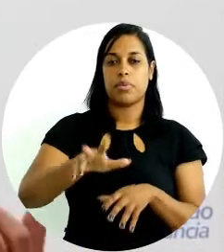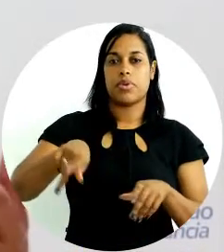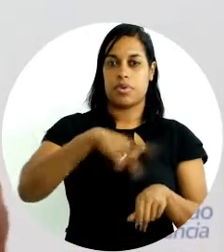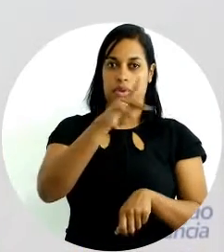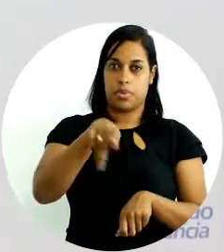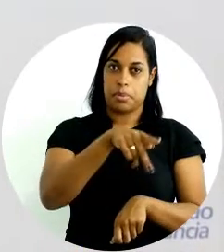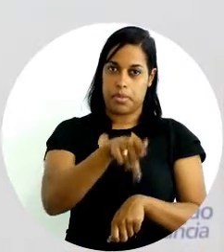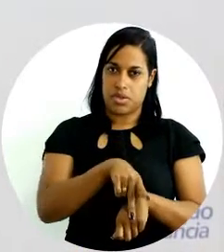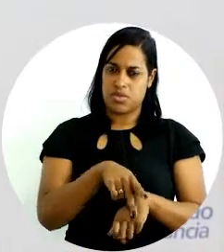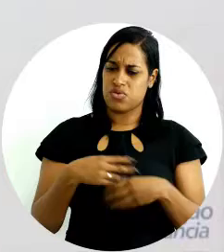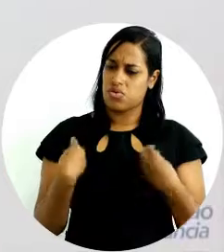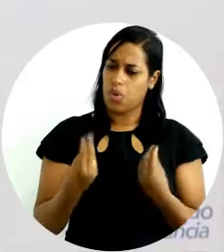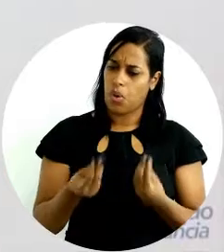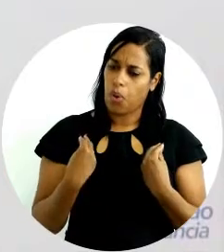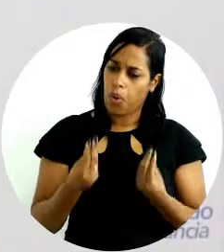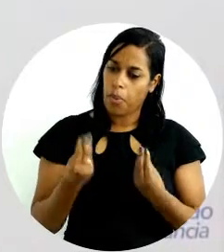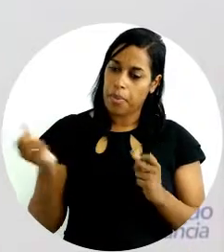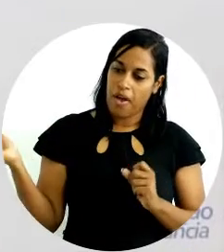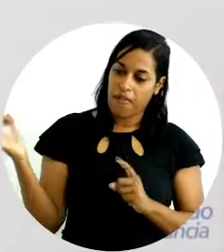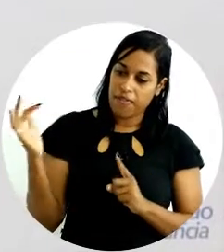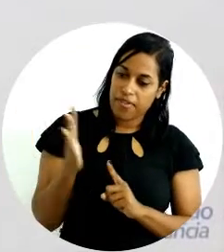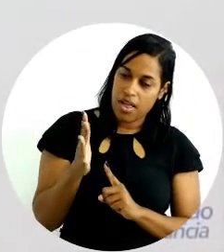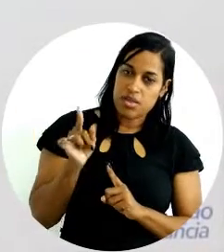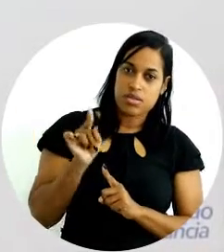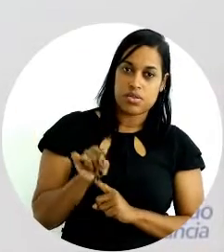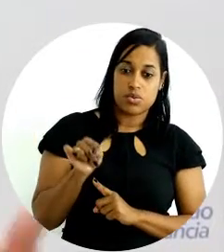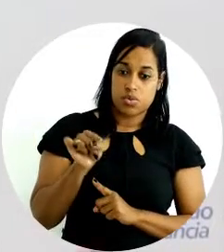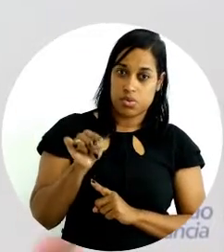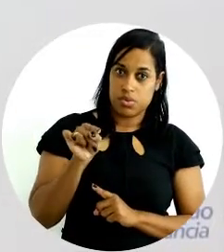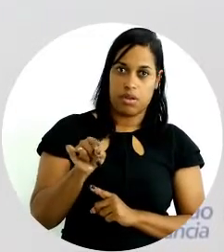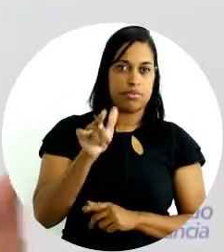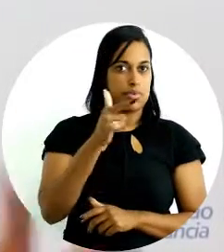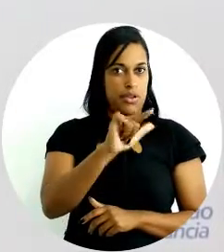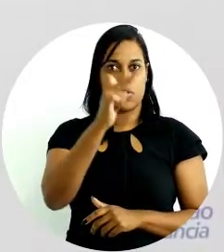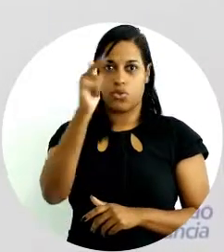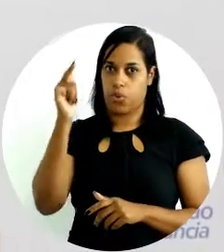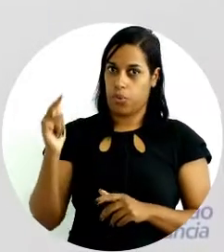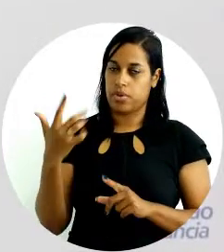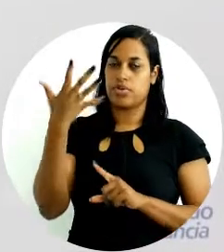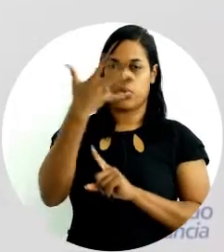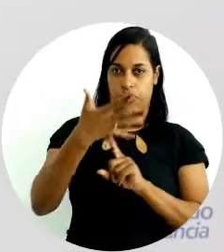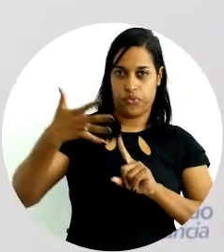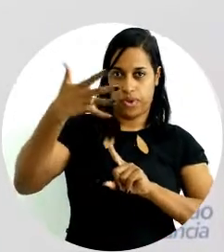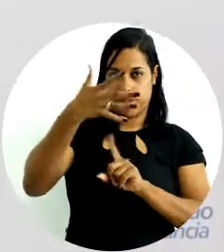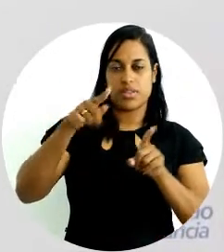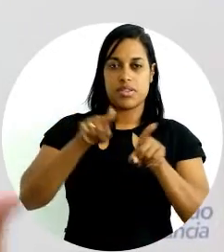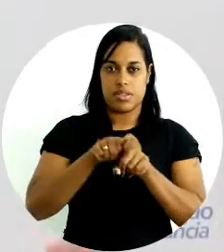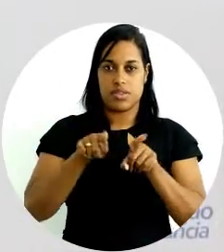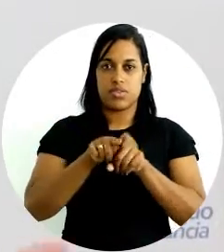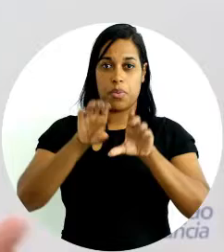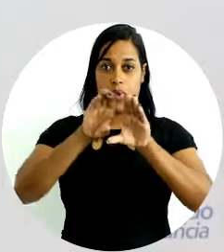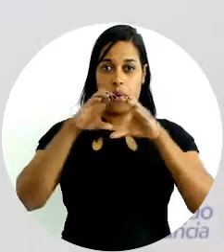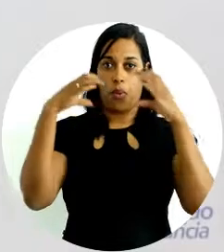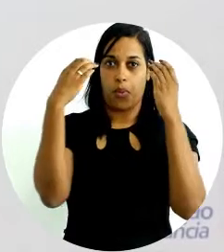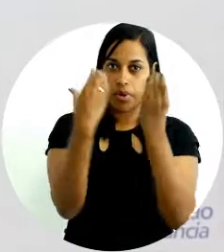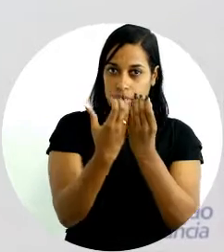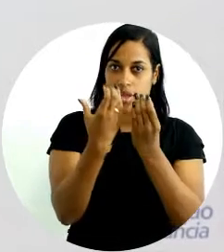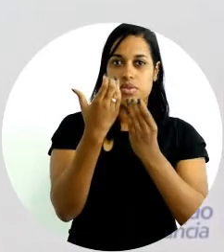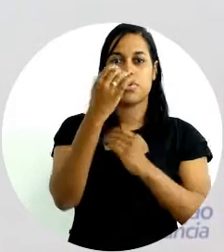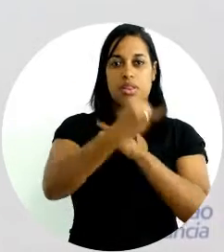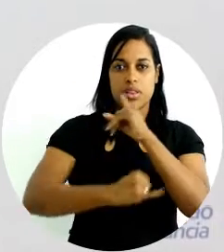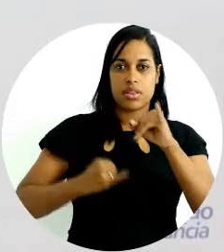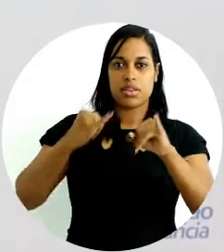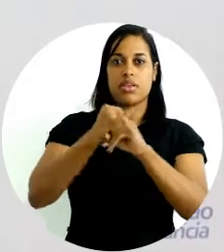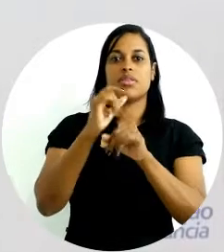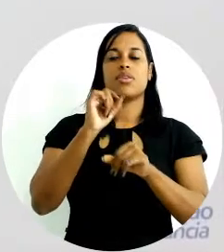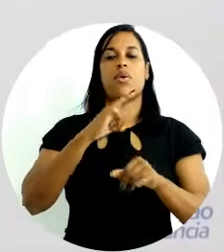país. Como reflexo dessa e de outras conferências e fóruns internacionais,